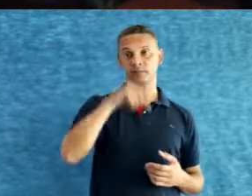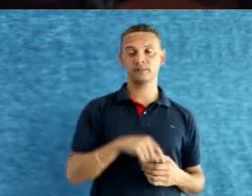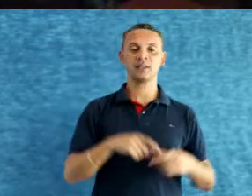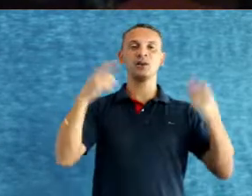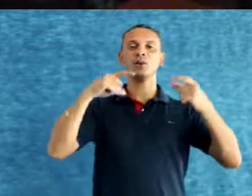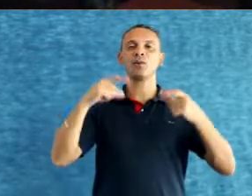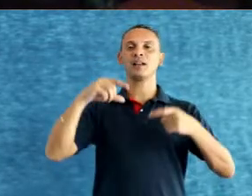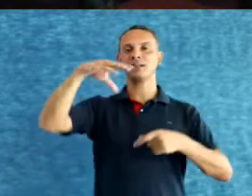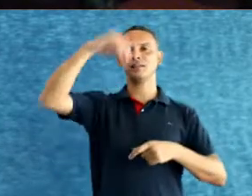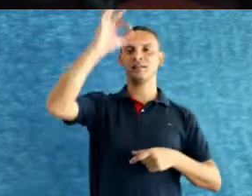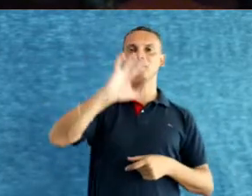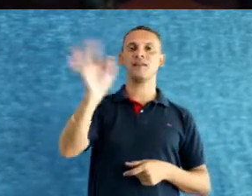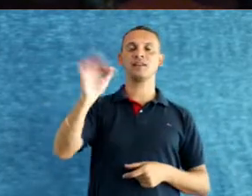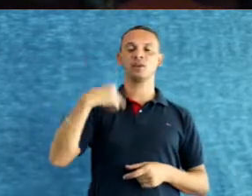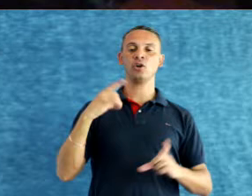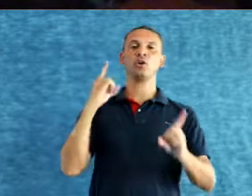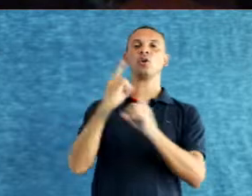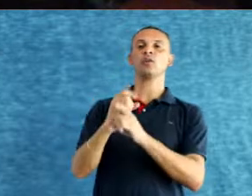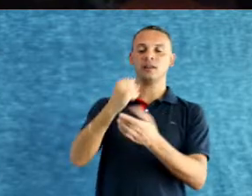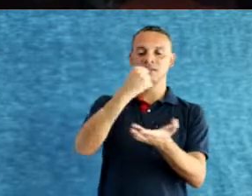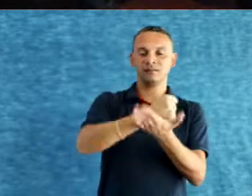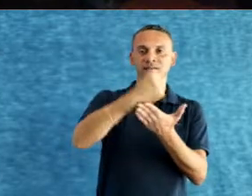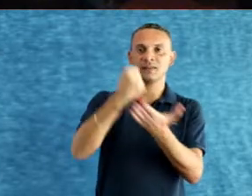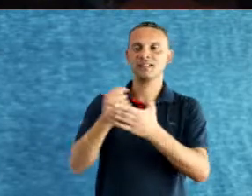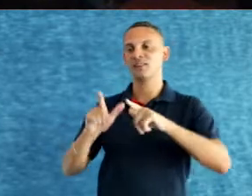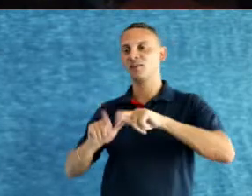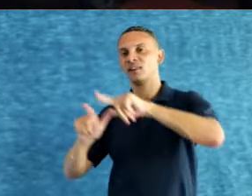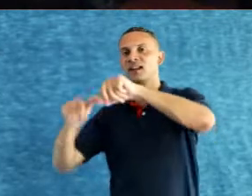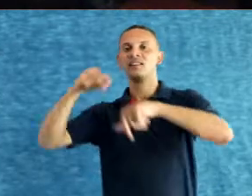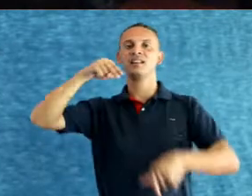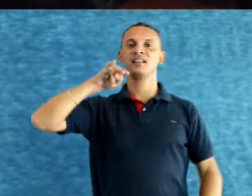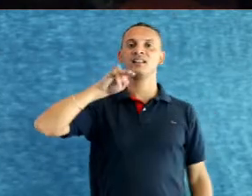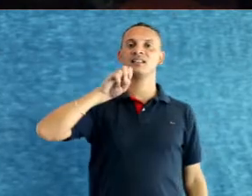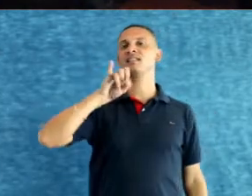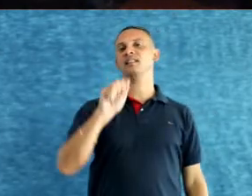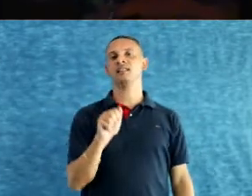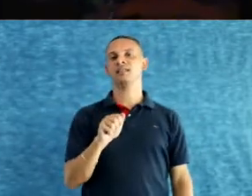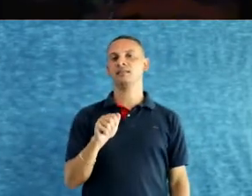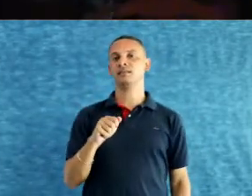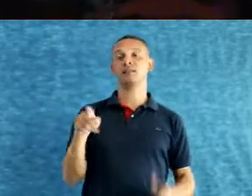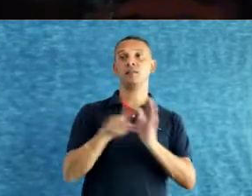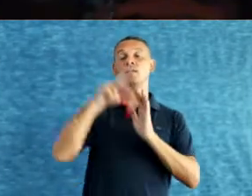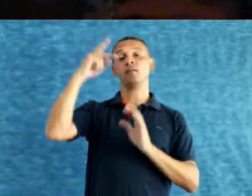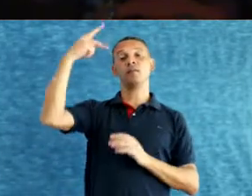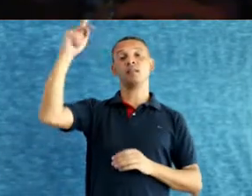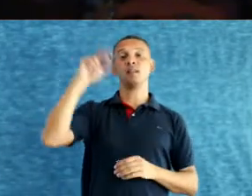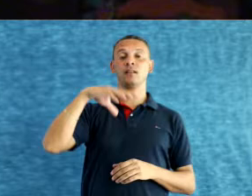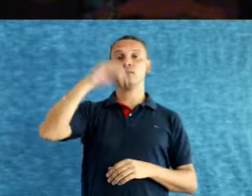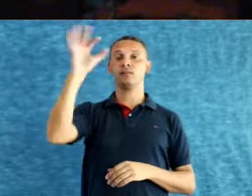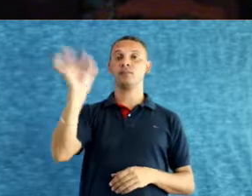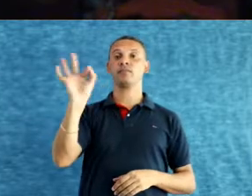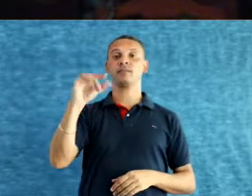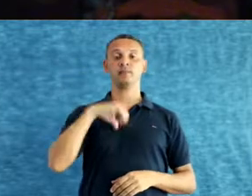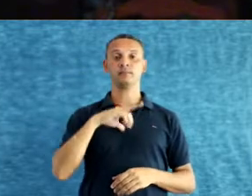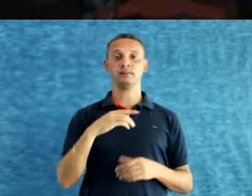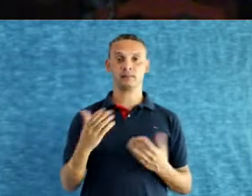você perguntou assim, a mãe dela era uma herdeira de uma grande propriedade de terra. Sabe, aquele tempo